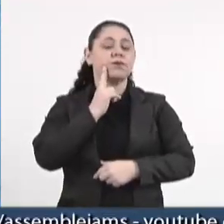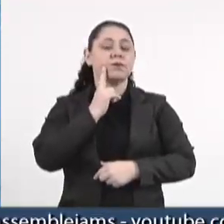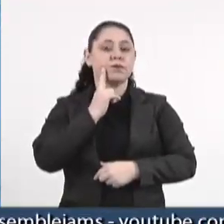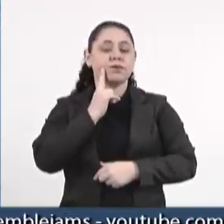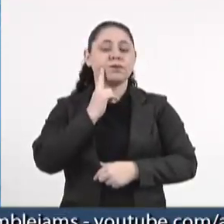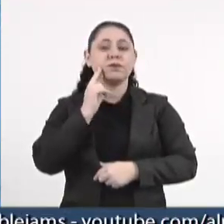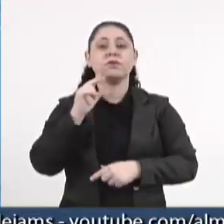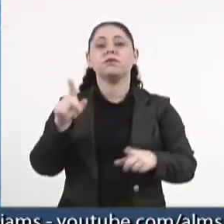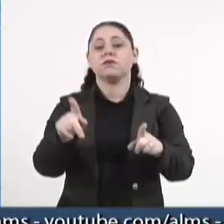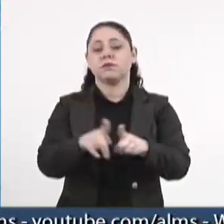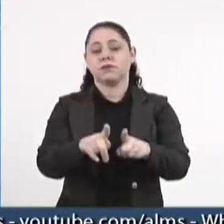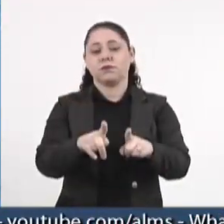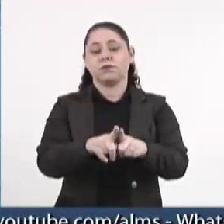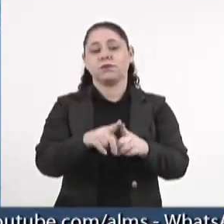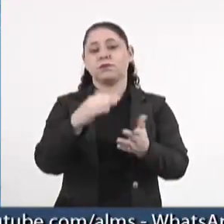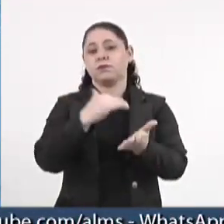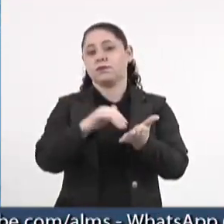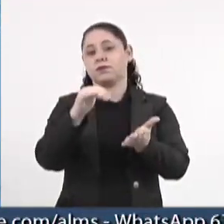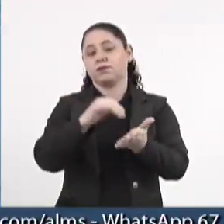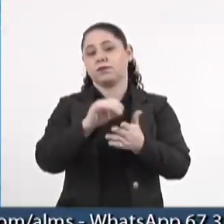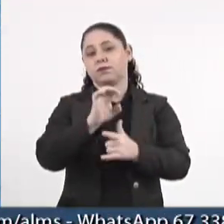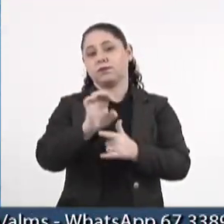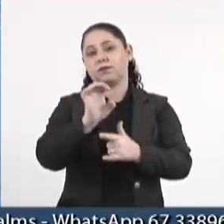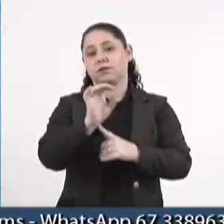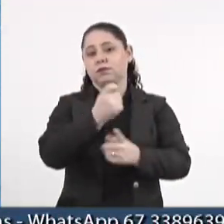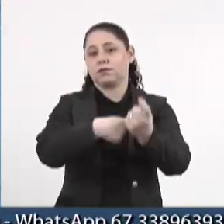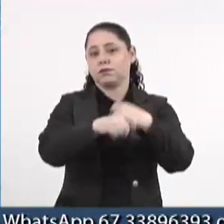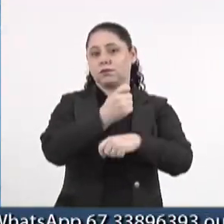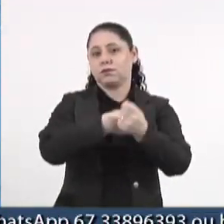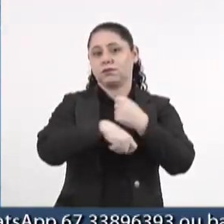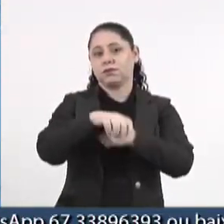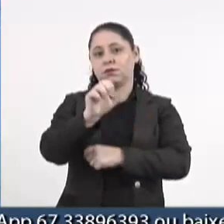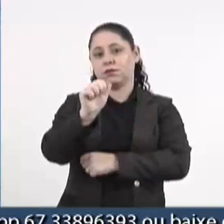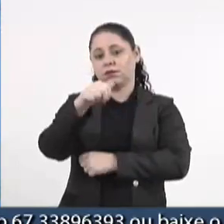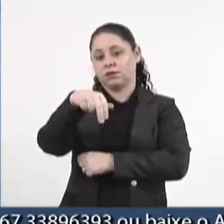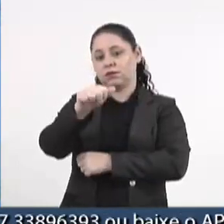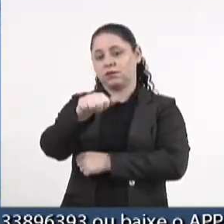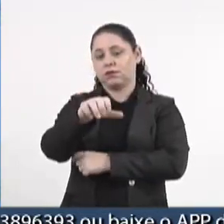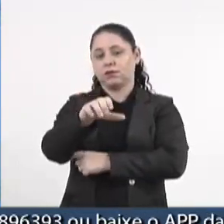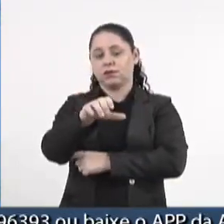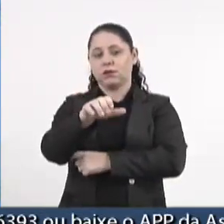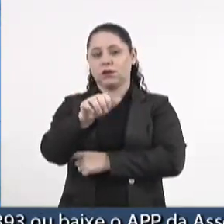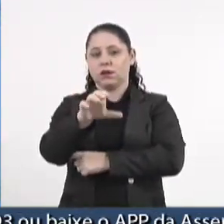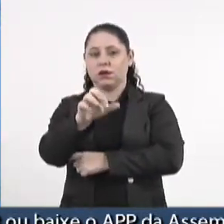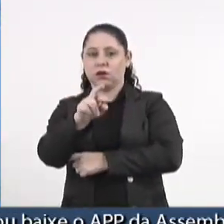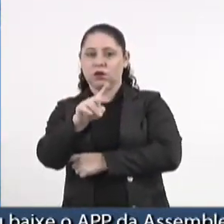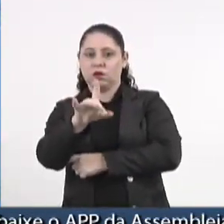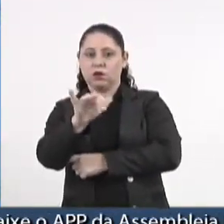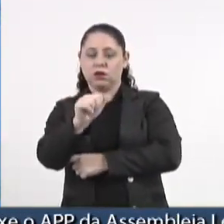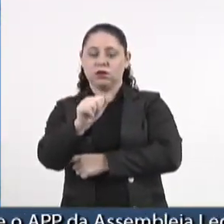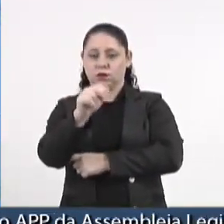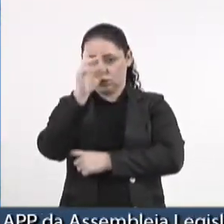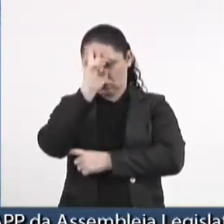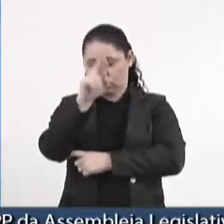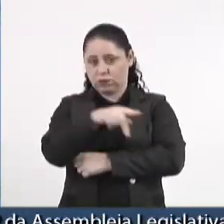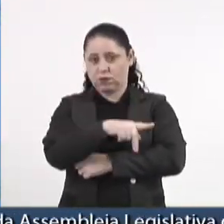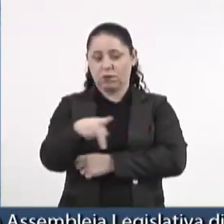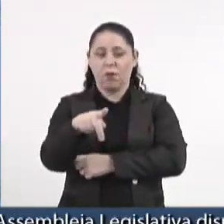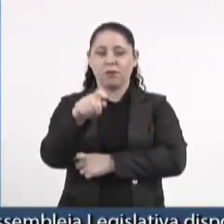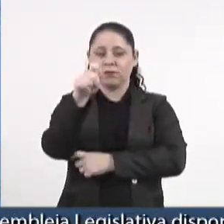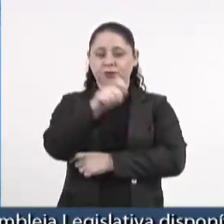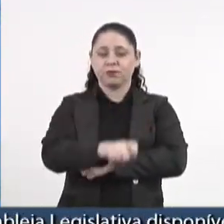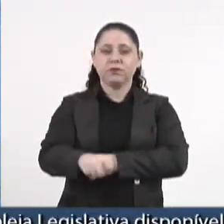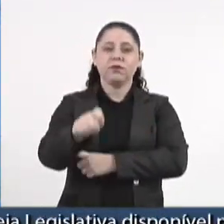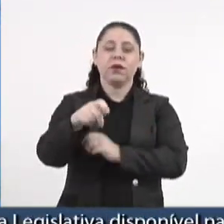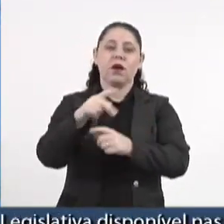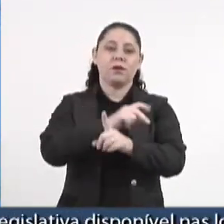Correia Riedel, à secretária de Estado de Administração, senhora Ana Carolina Araújo Nardes, e ao diretor-presidente da Agência de Previdência